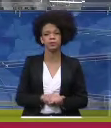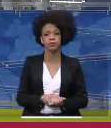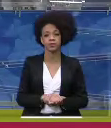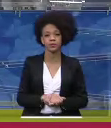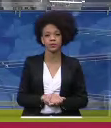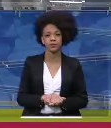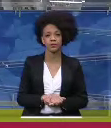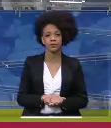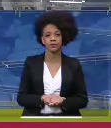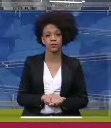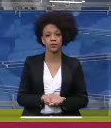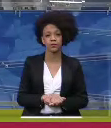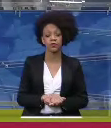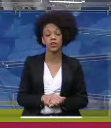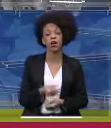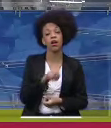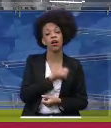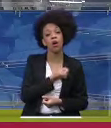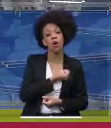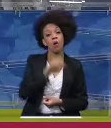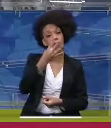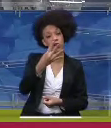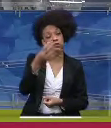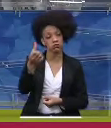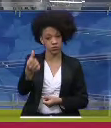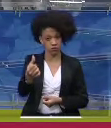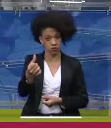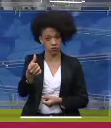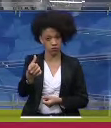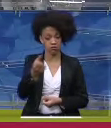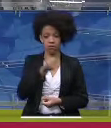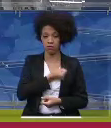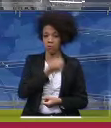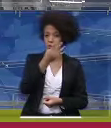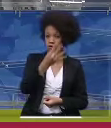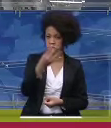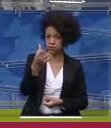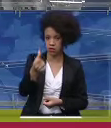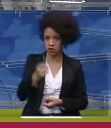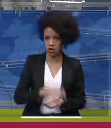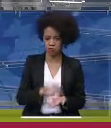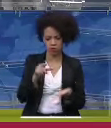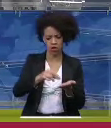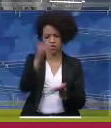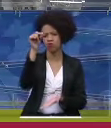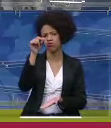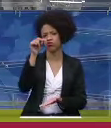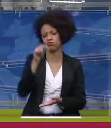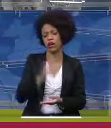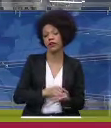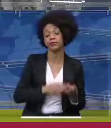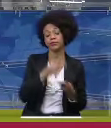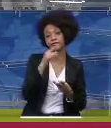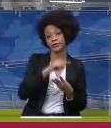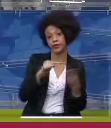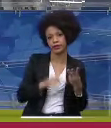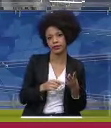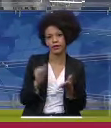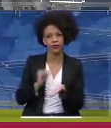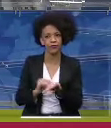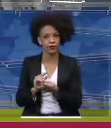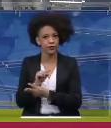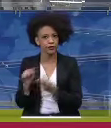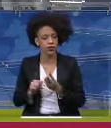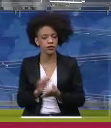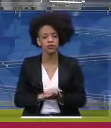2.106. Bola rosa número 46. Rosa 46. Foram sorteados três números, faltam três. Na dupla cena